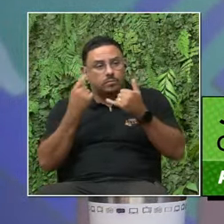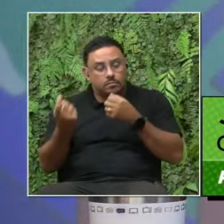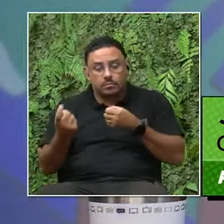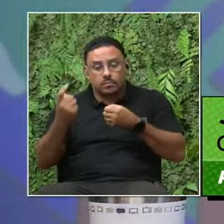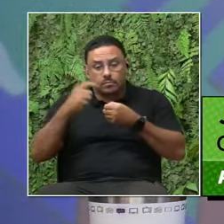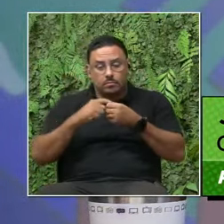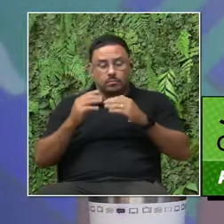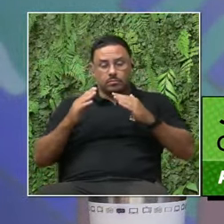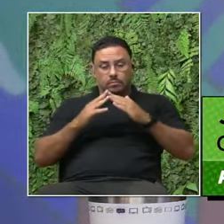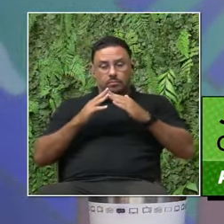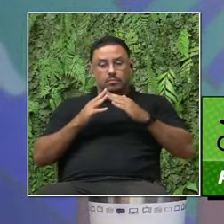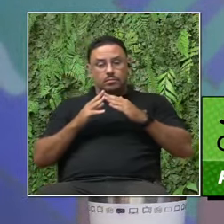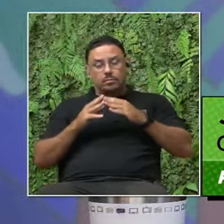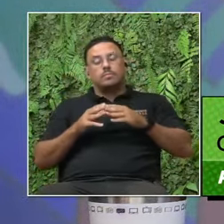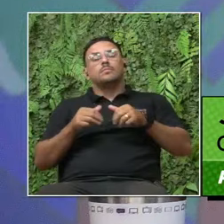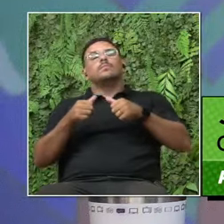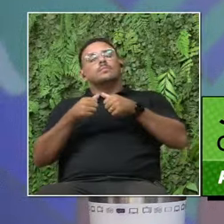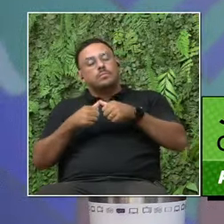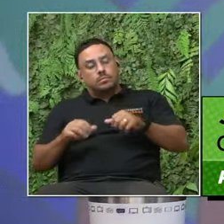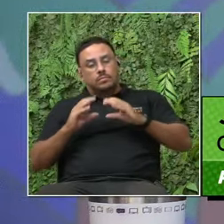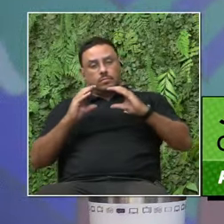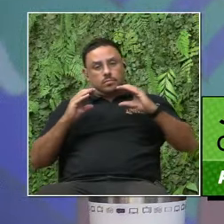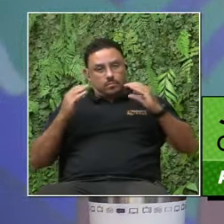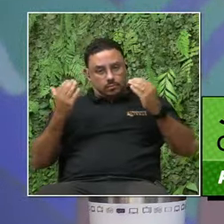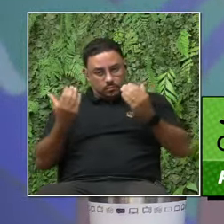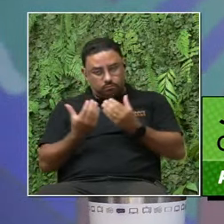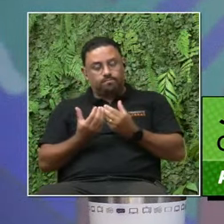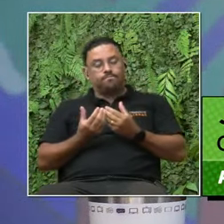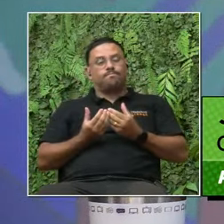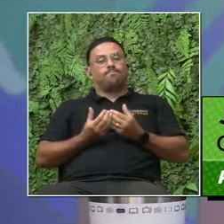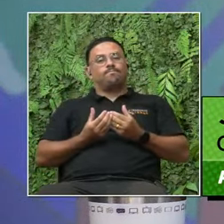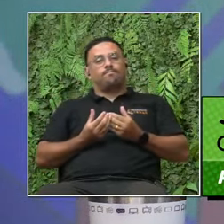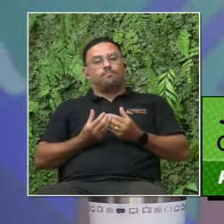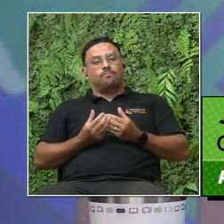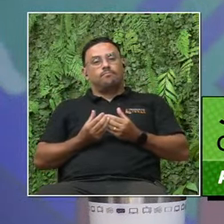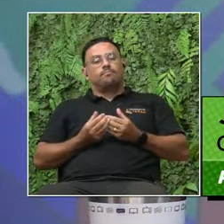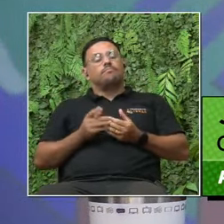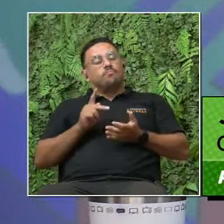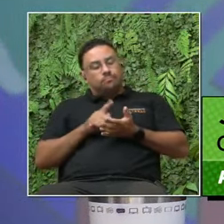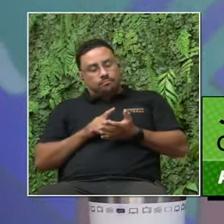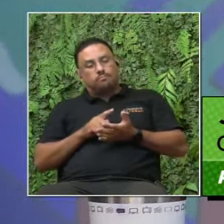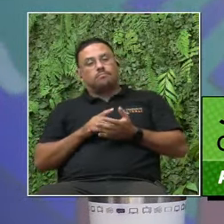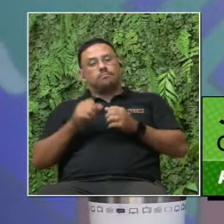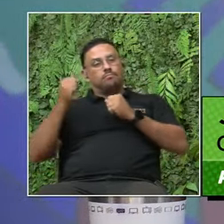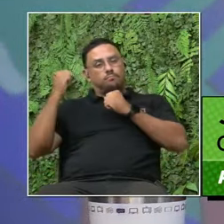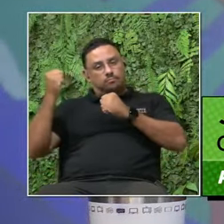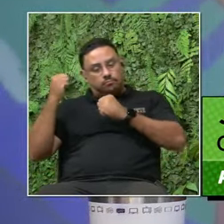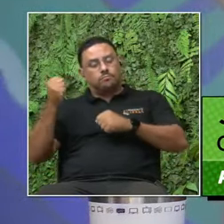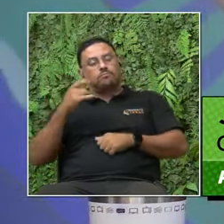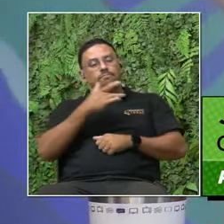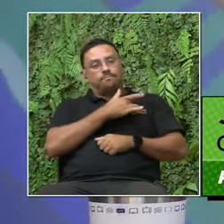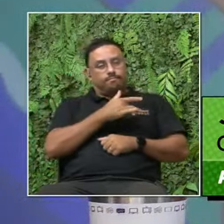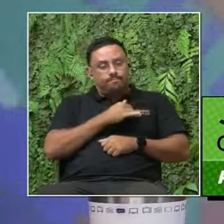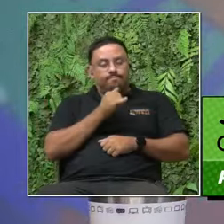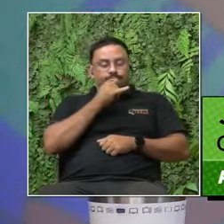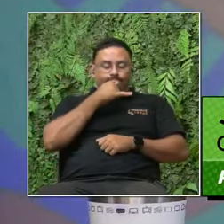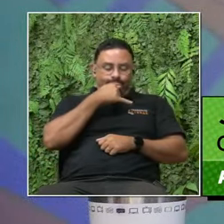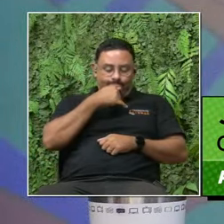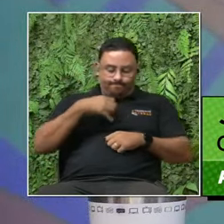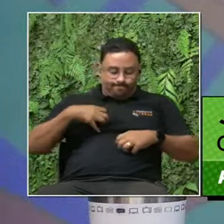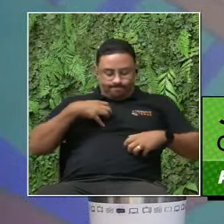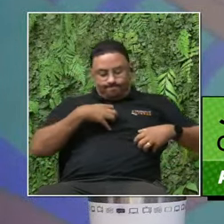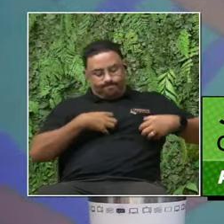voltando para casa né você que esteve no estádio eh obviamente torcedor do Cruzeiro tá chateado tá aborrecido